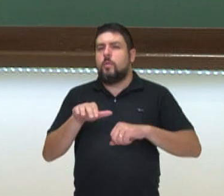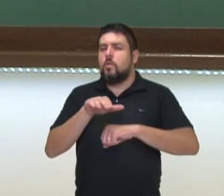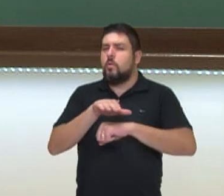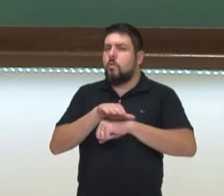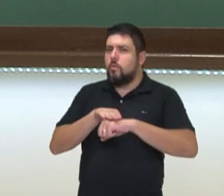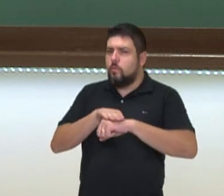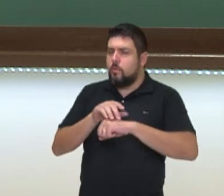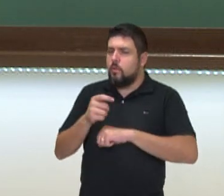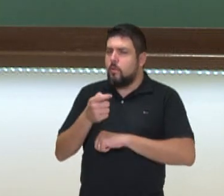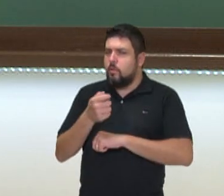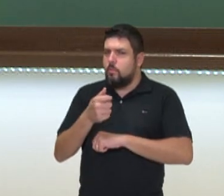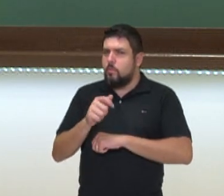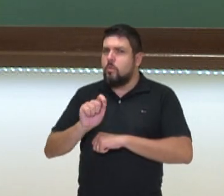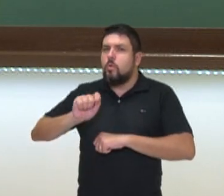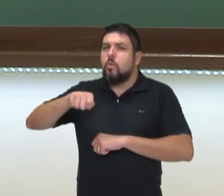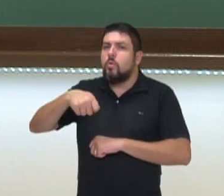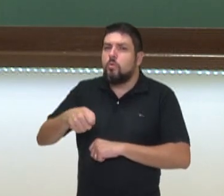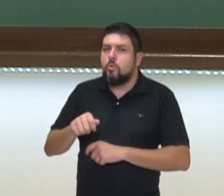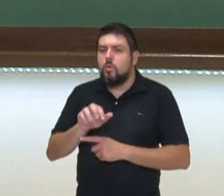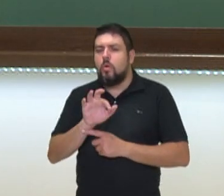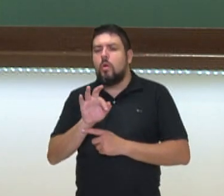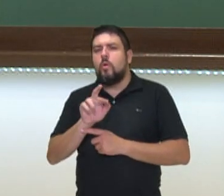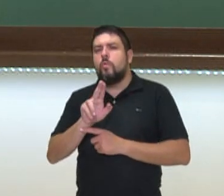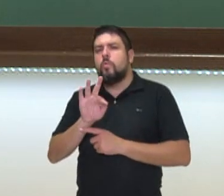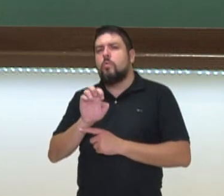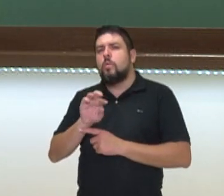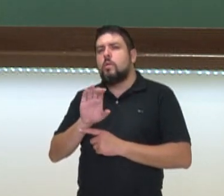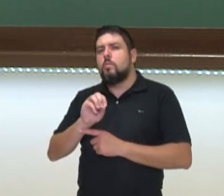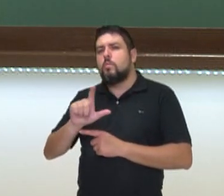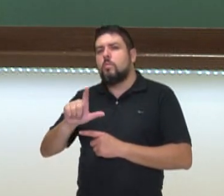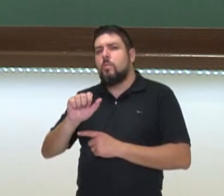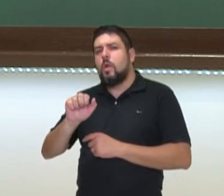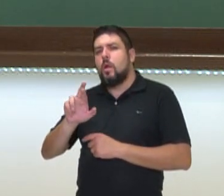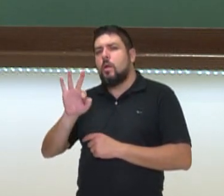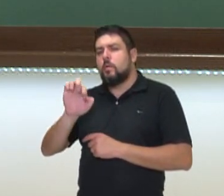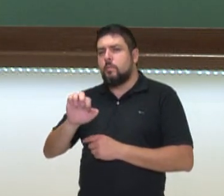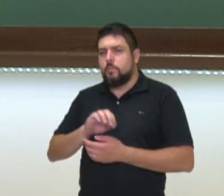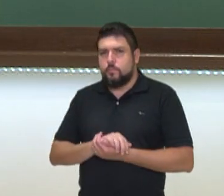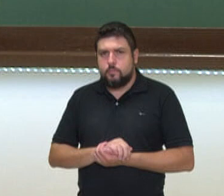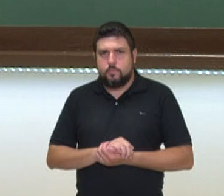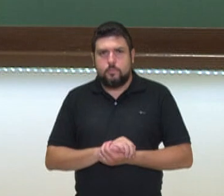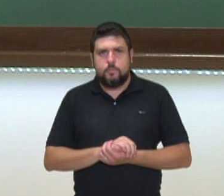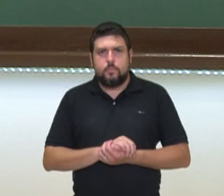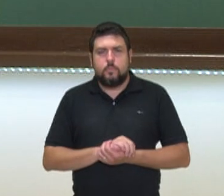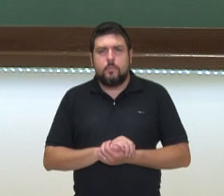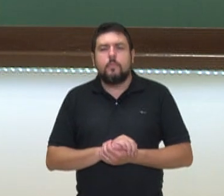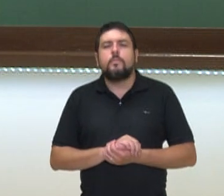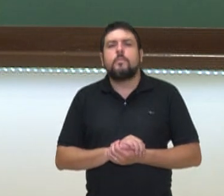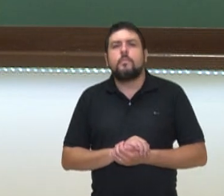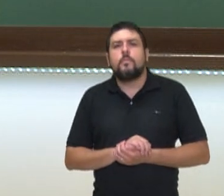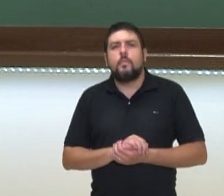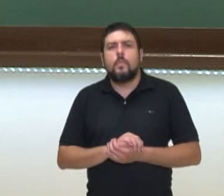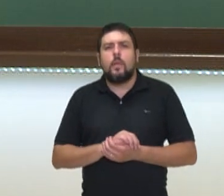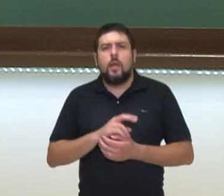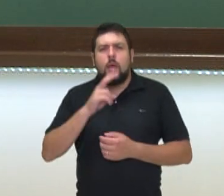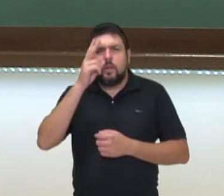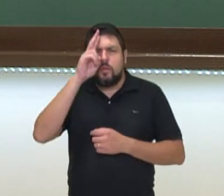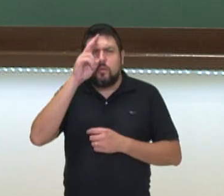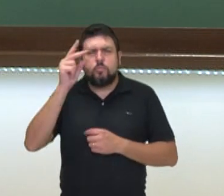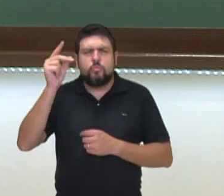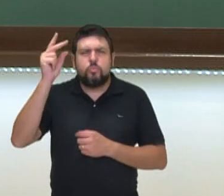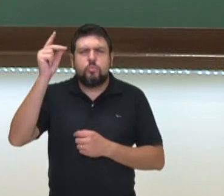conversar um pouquinho sobre esse futebol arte, né? Voltando lá na história, lá quando o Charles Miller trouxe o futebol para o